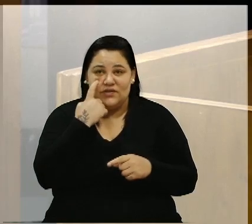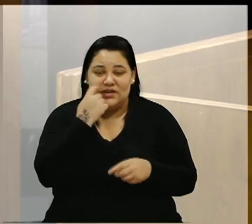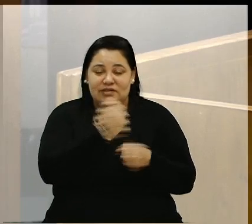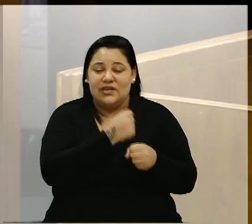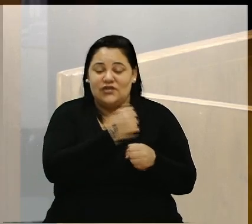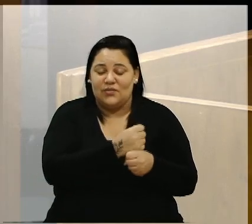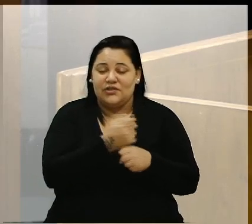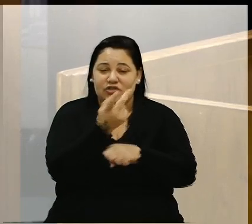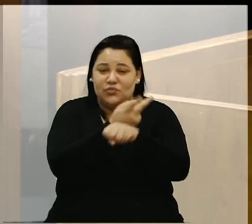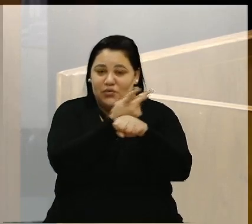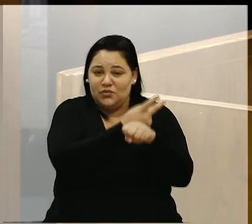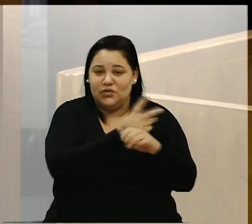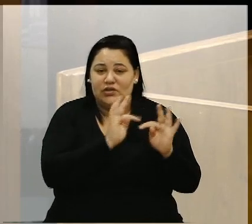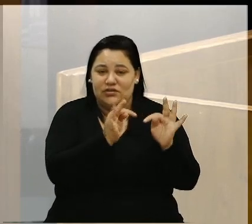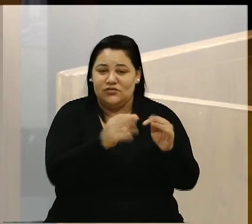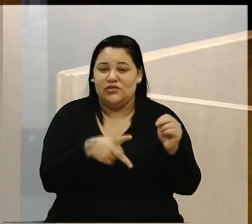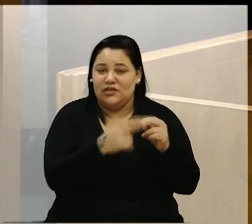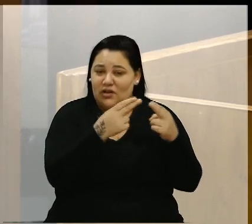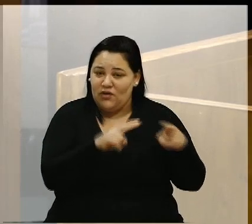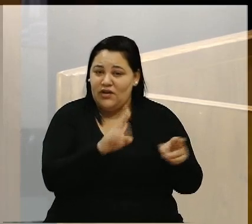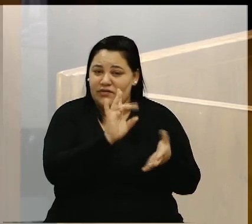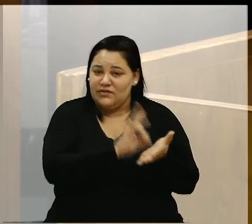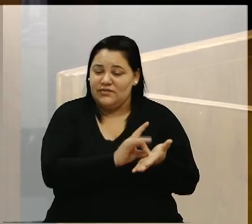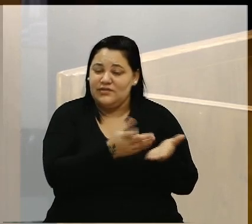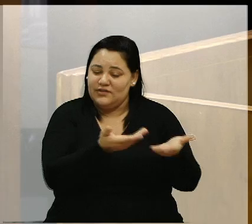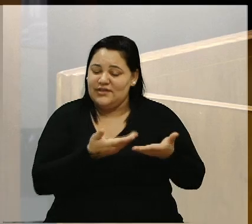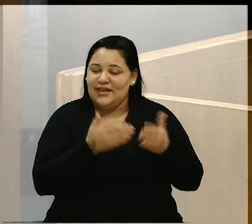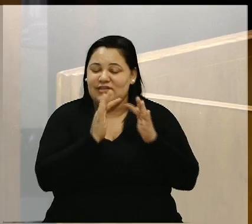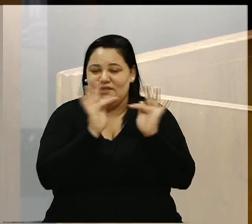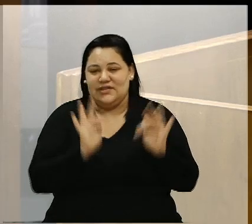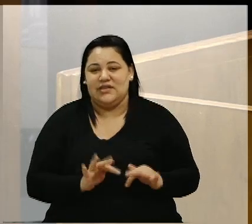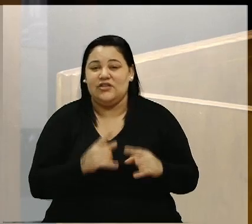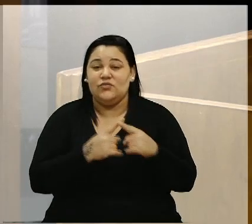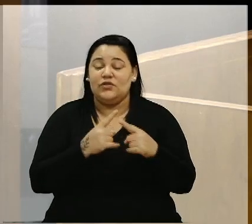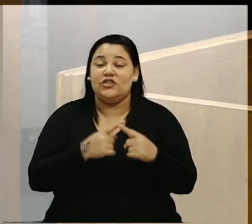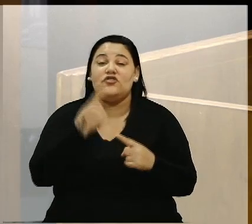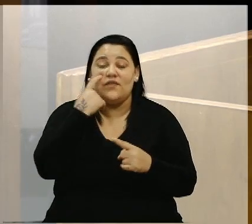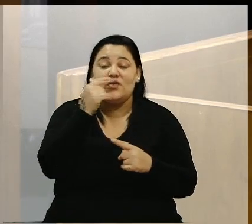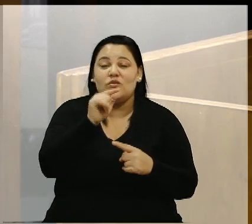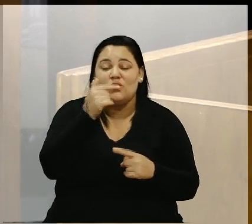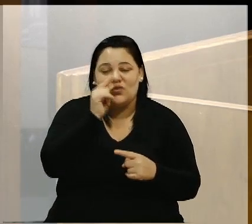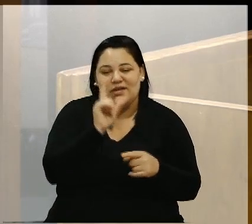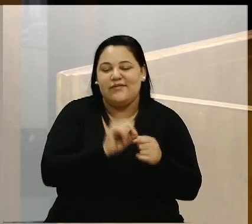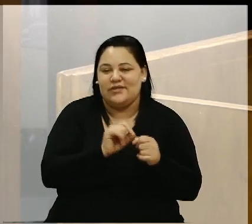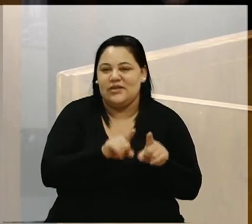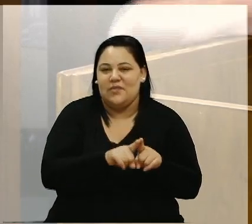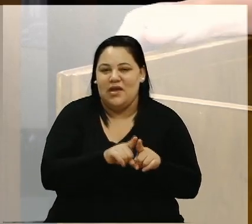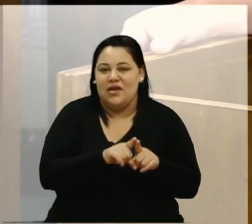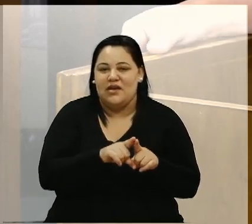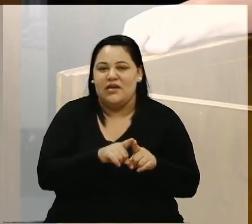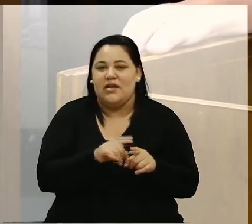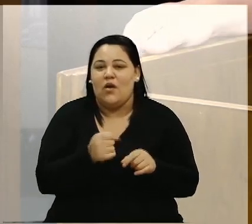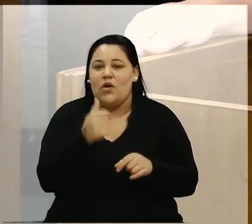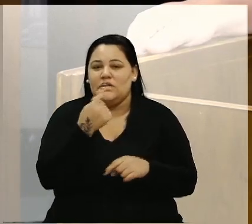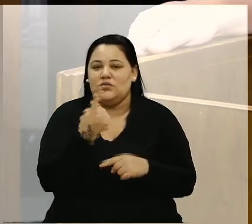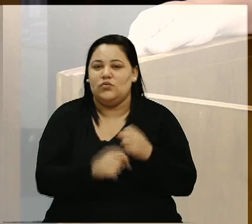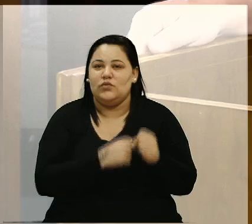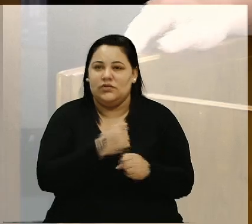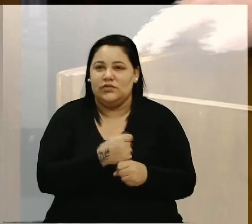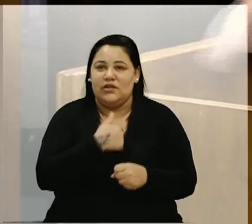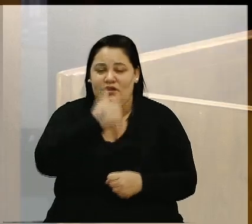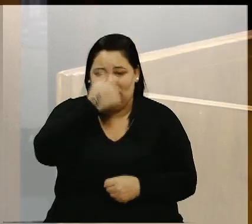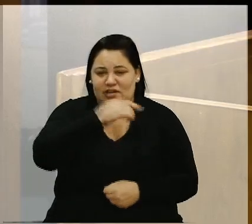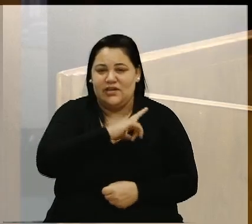foi buscar sendo inauguradas, nos traz a maior alegria, porque já fazia quase um ano, eu achei que ia dar problemas